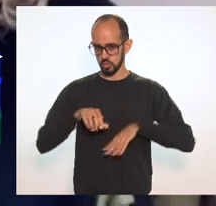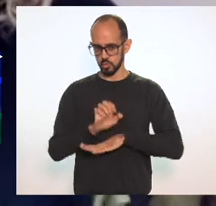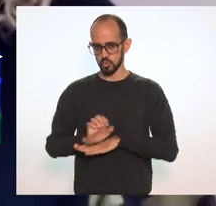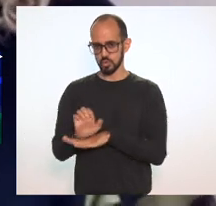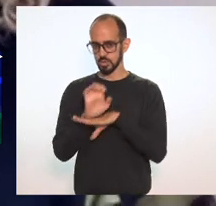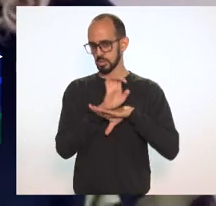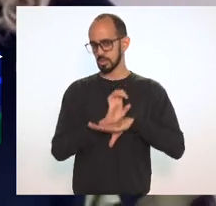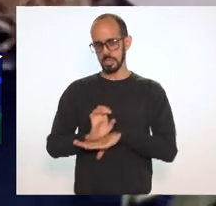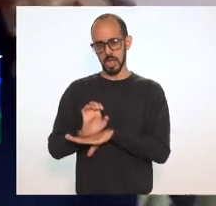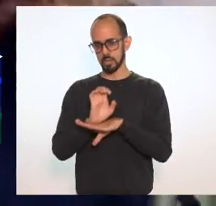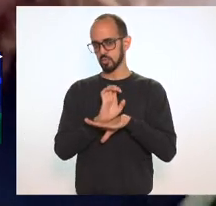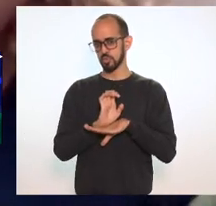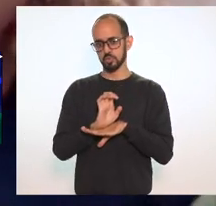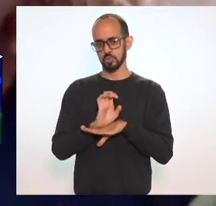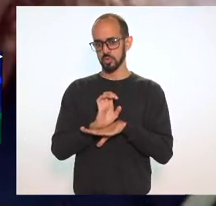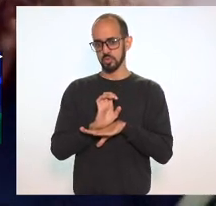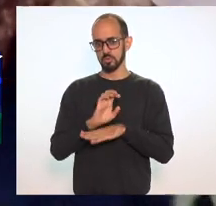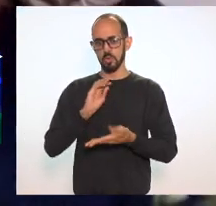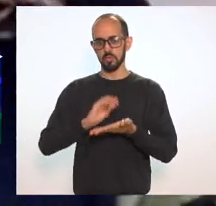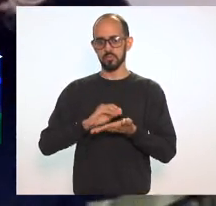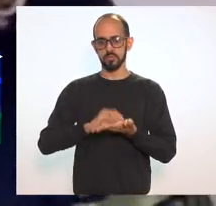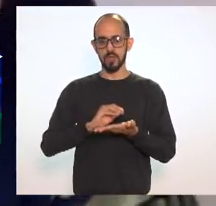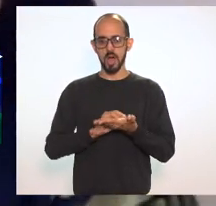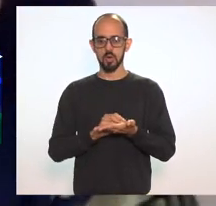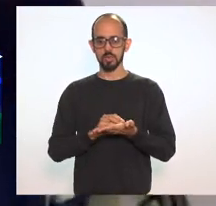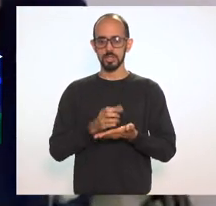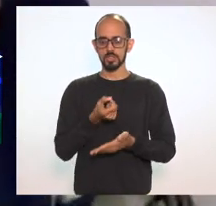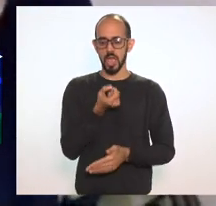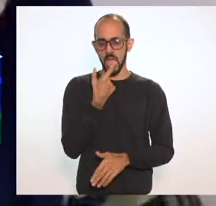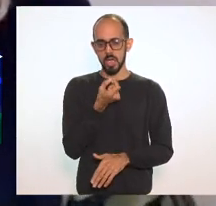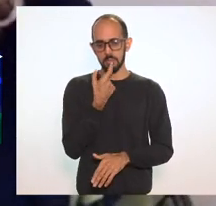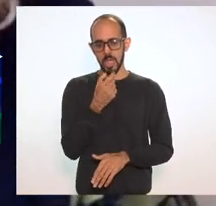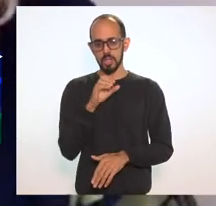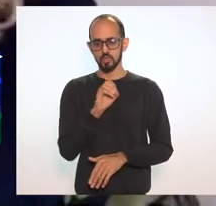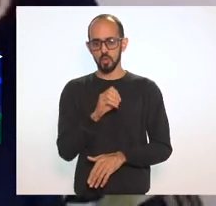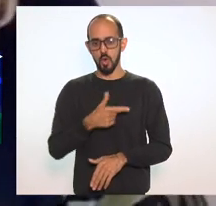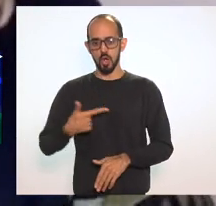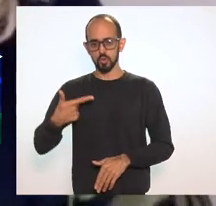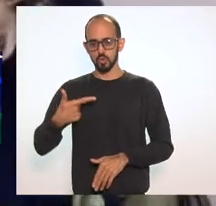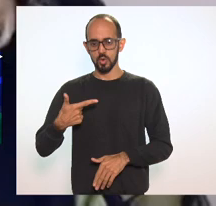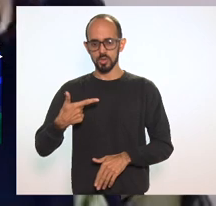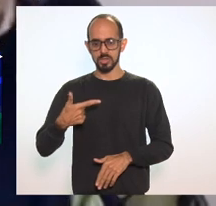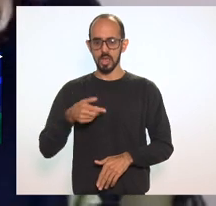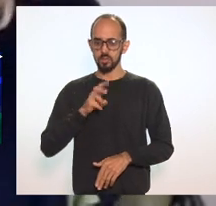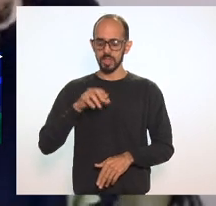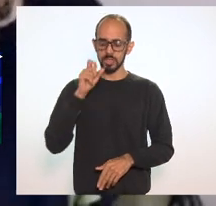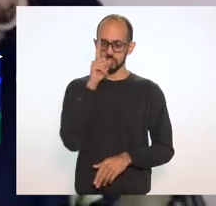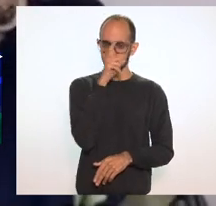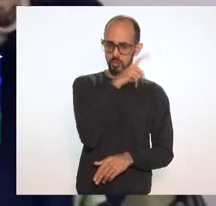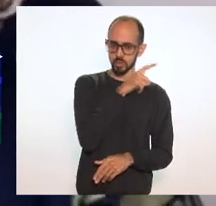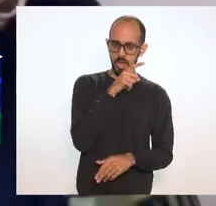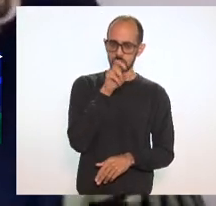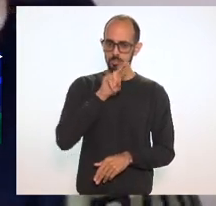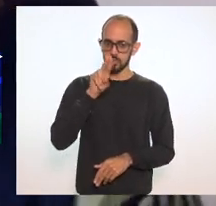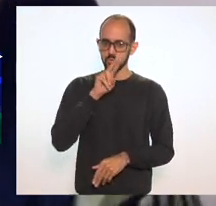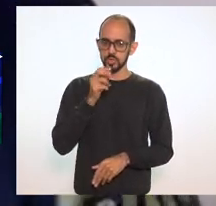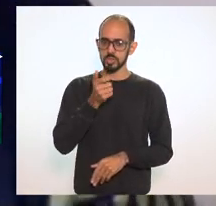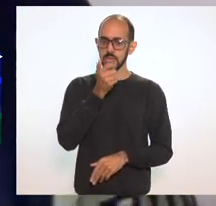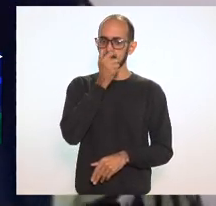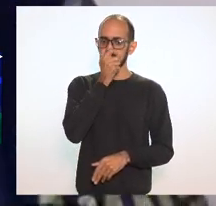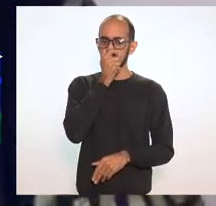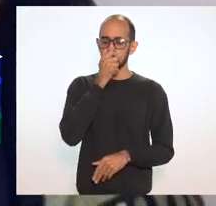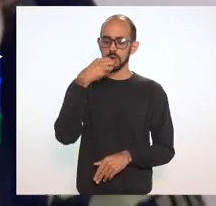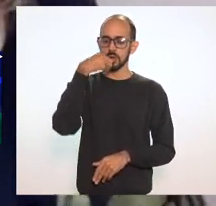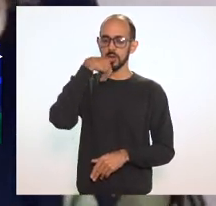frente a necessidade de analgésicos e de oxigênio vai ter dificuldade para entubar as pessoas dessa para